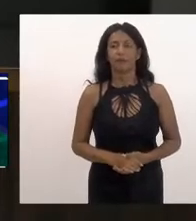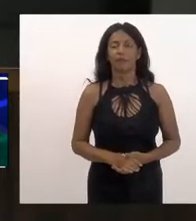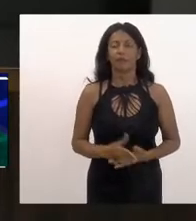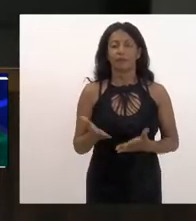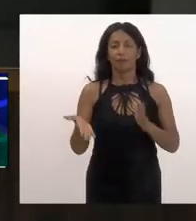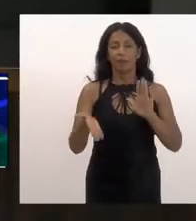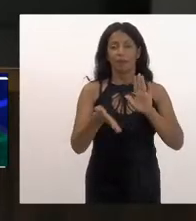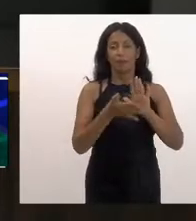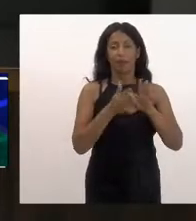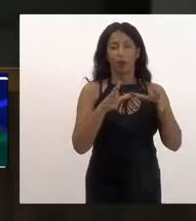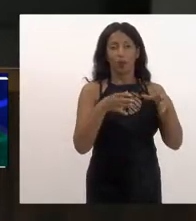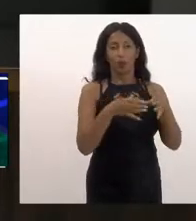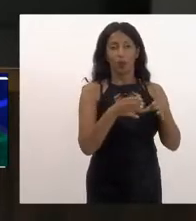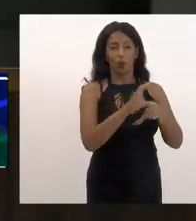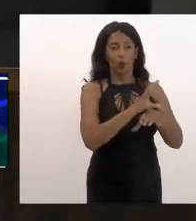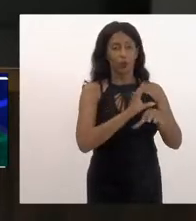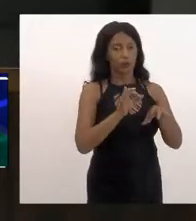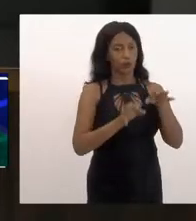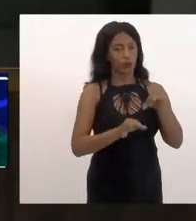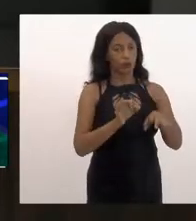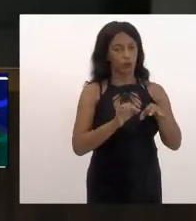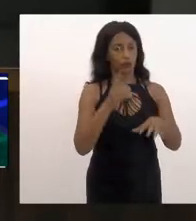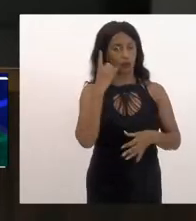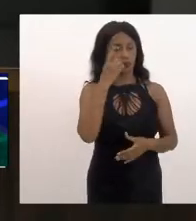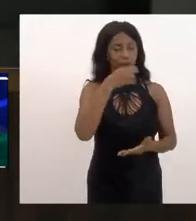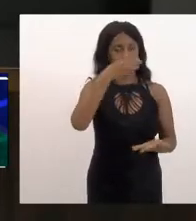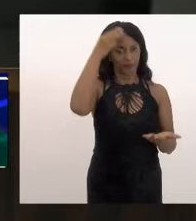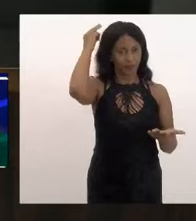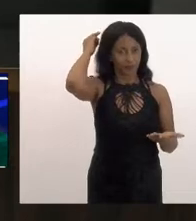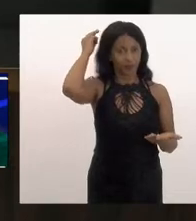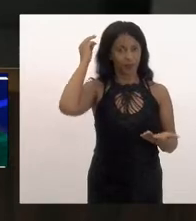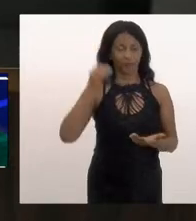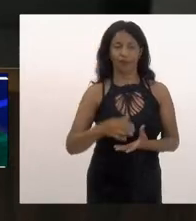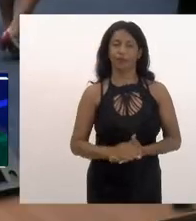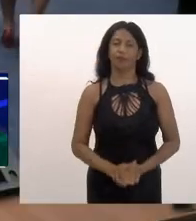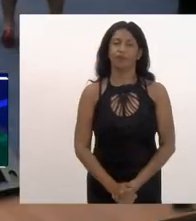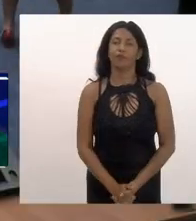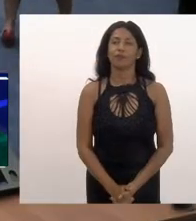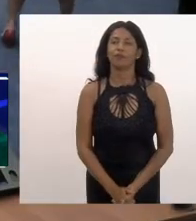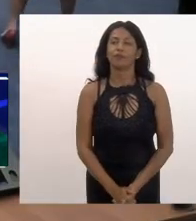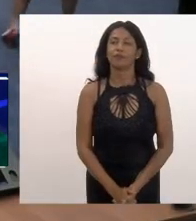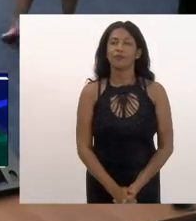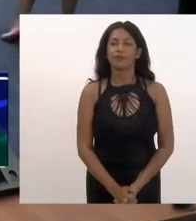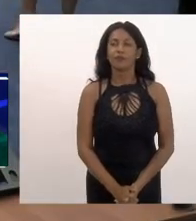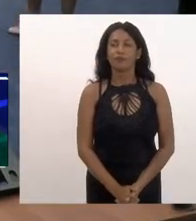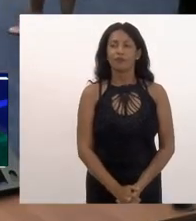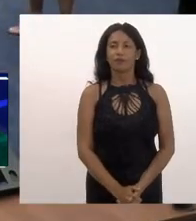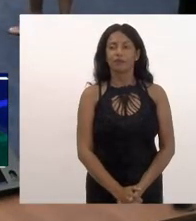emitir o parecer pela Comissão de Constituição e Justiça, deputado Márcio Pacheco.